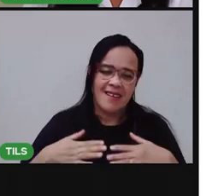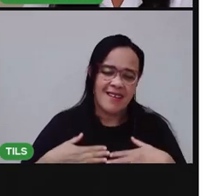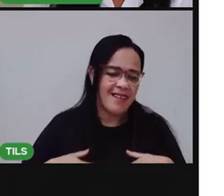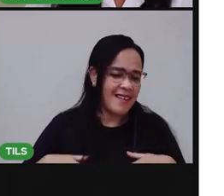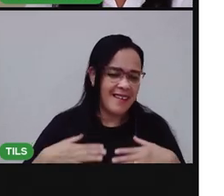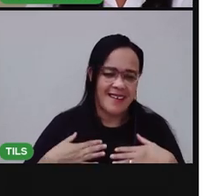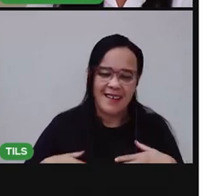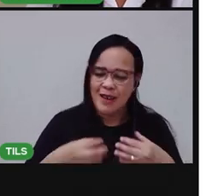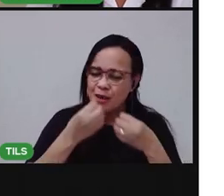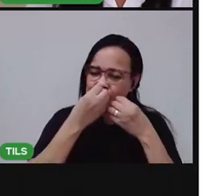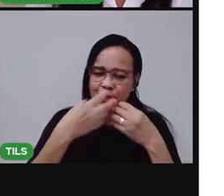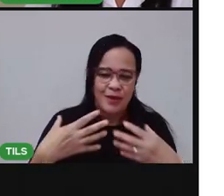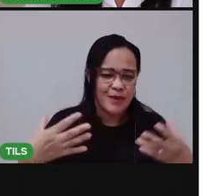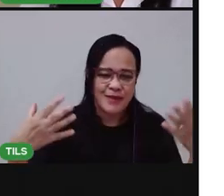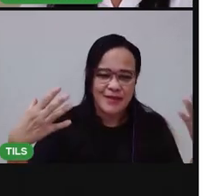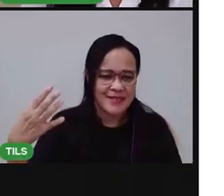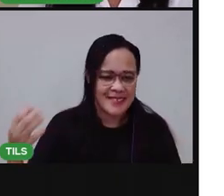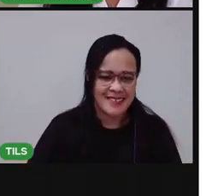prazerosa.